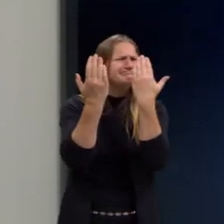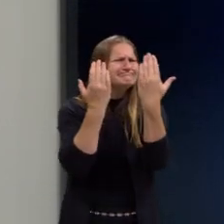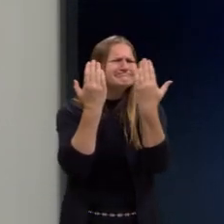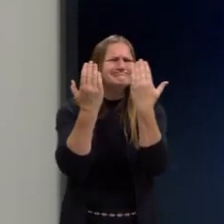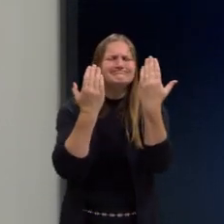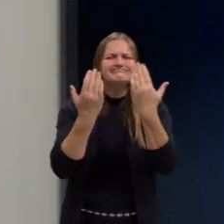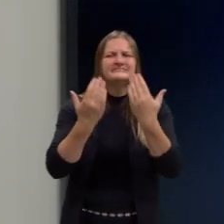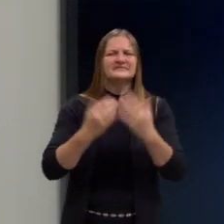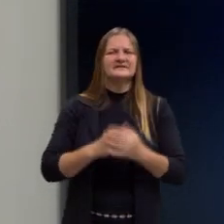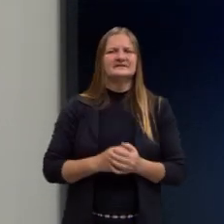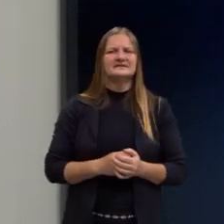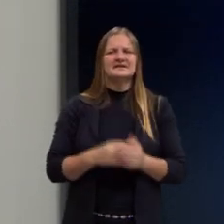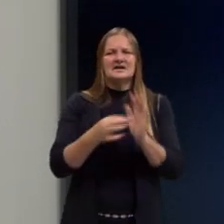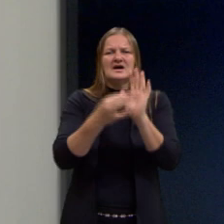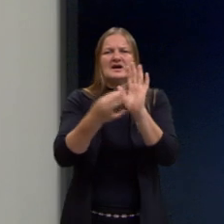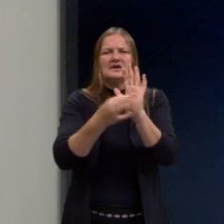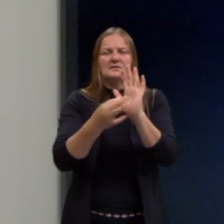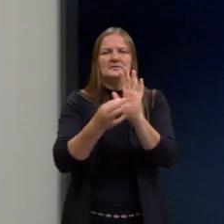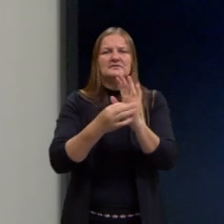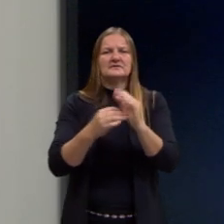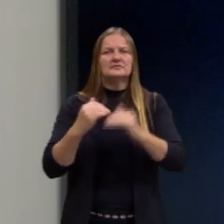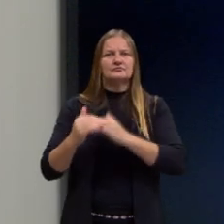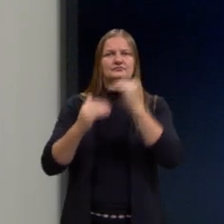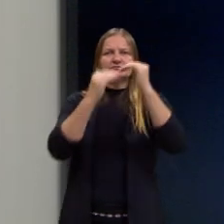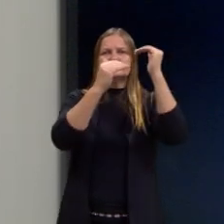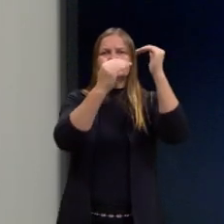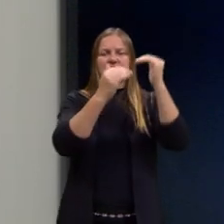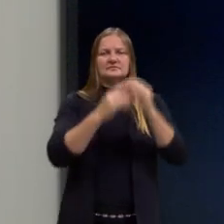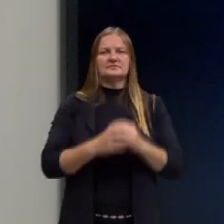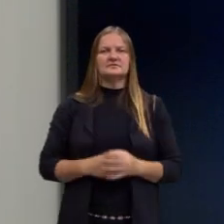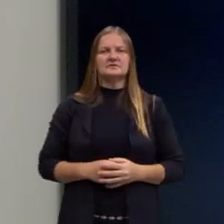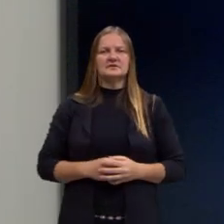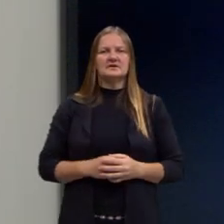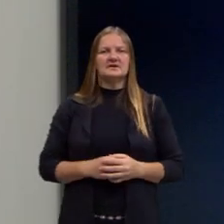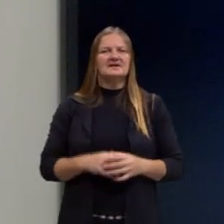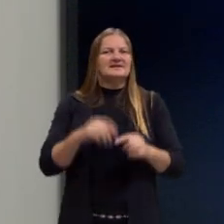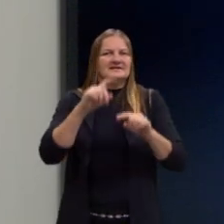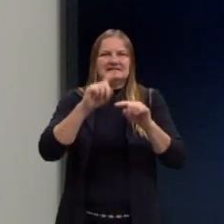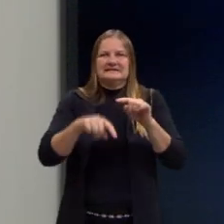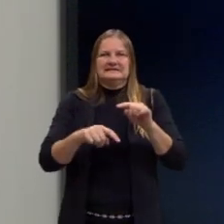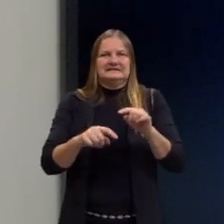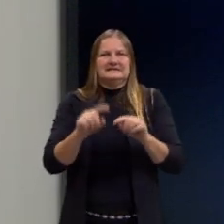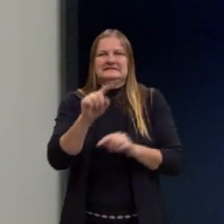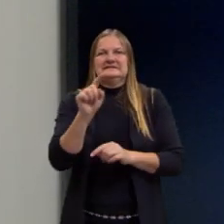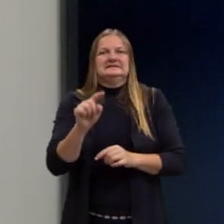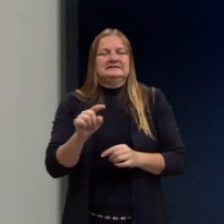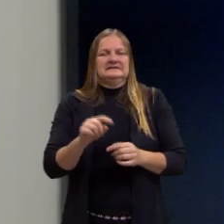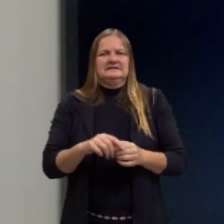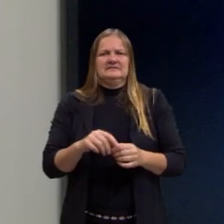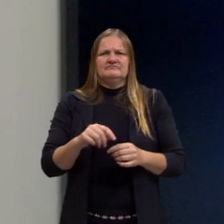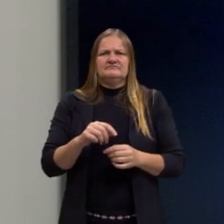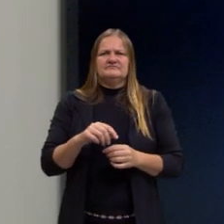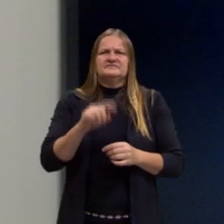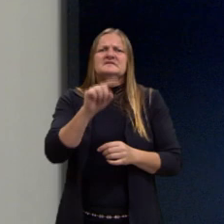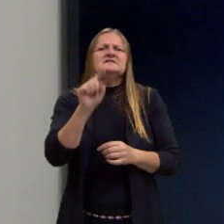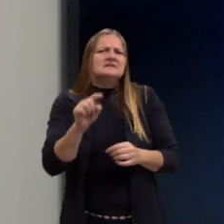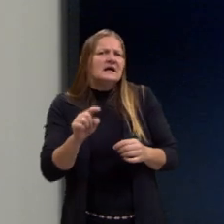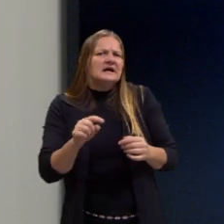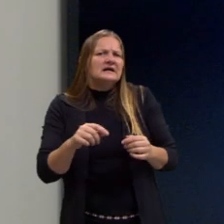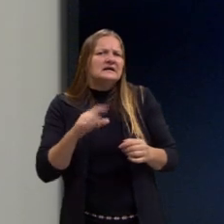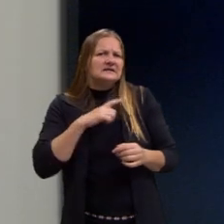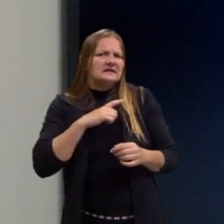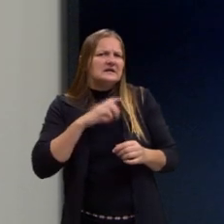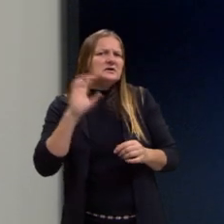sobre a argumentação do desenvolvimento Então aquela coisa né de Será que isso